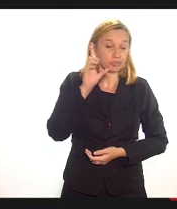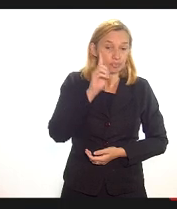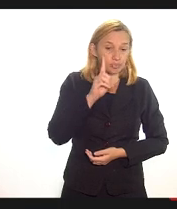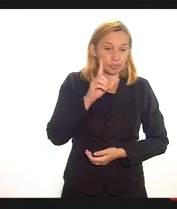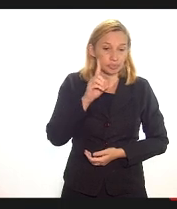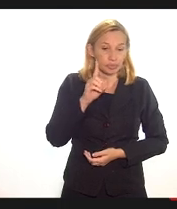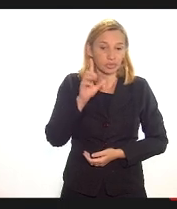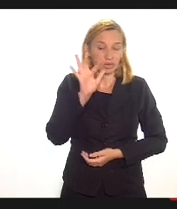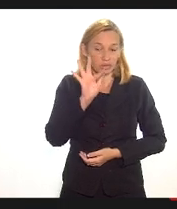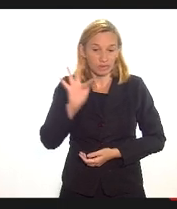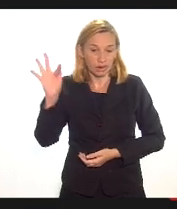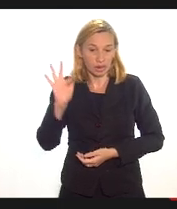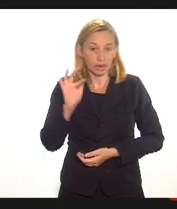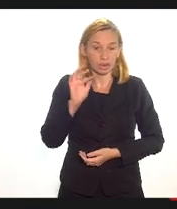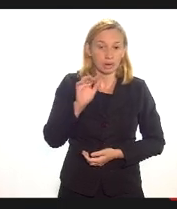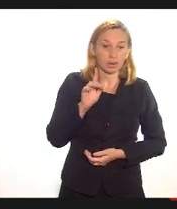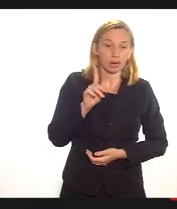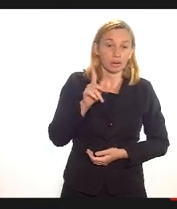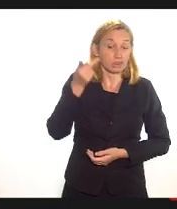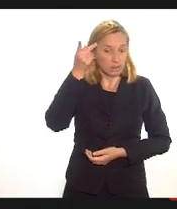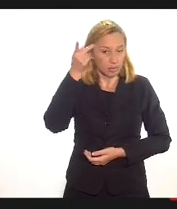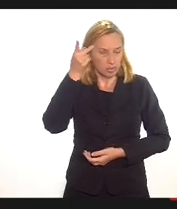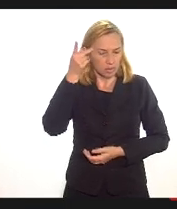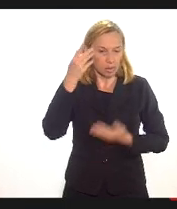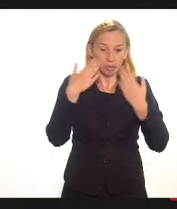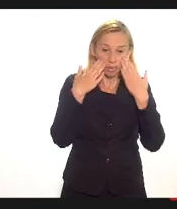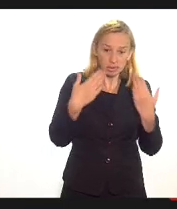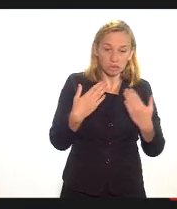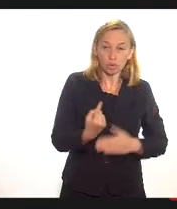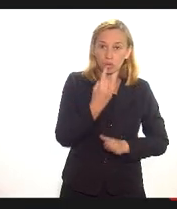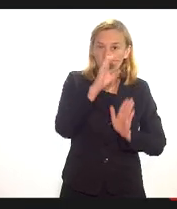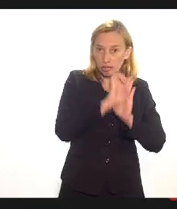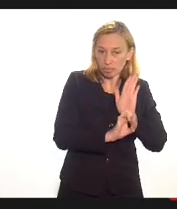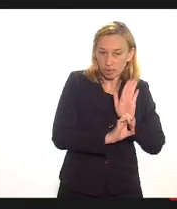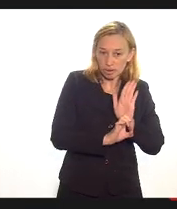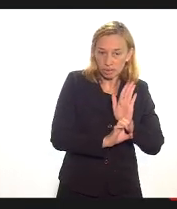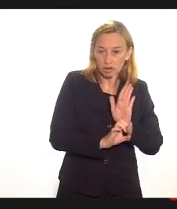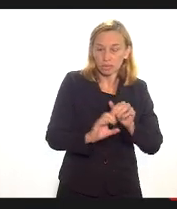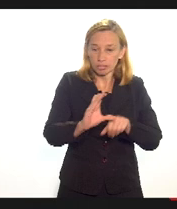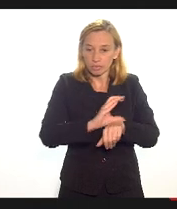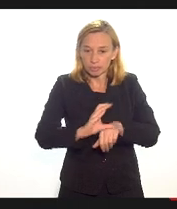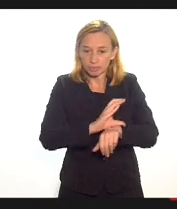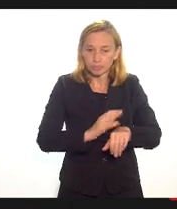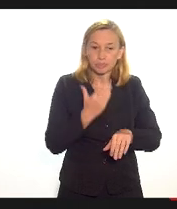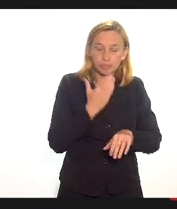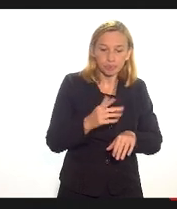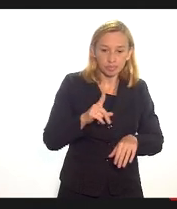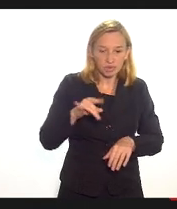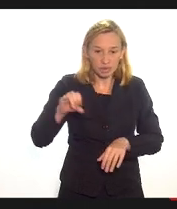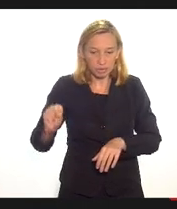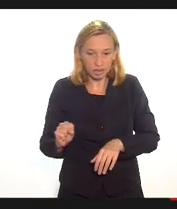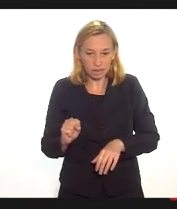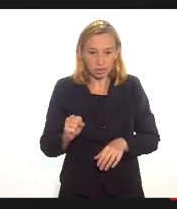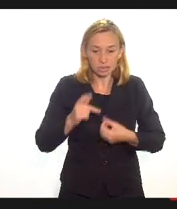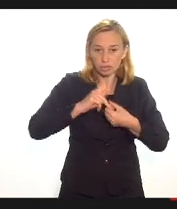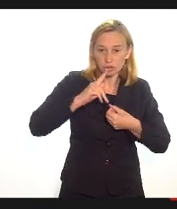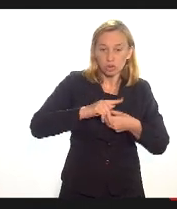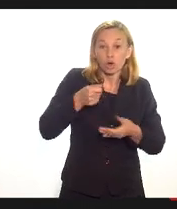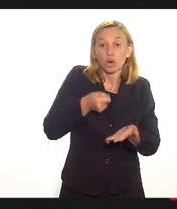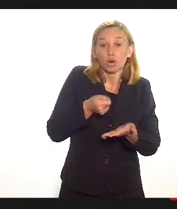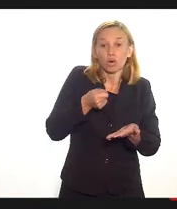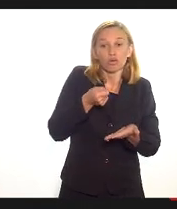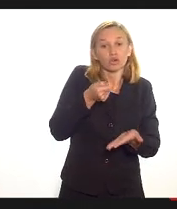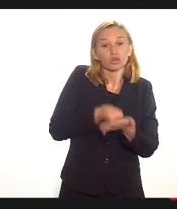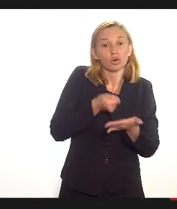José Serra apresentou uma emenda para a Constituição sugerindo que o ICMS do petróleo fosse cobrado